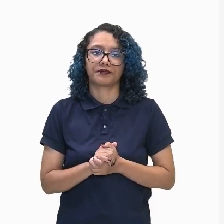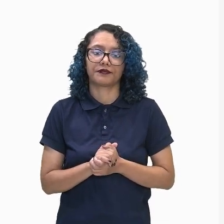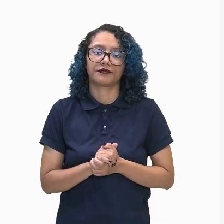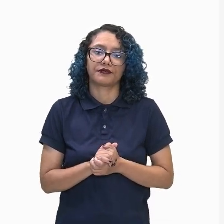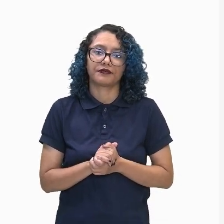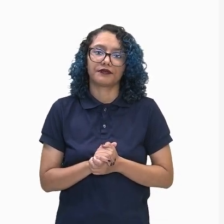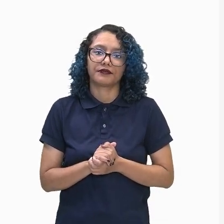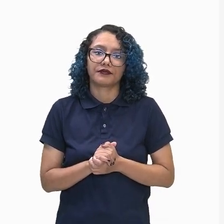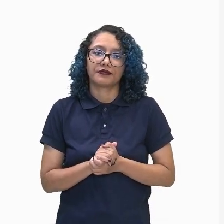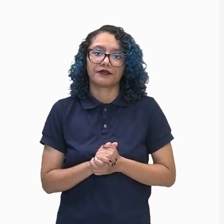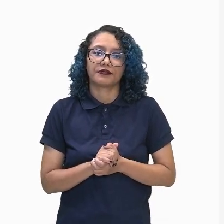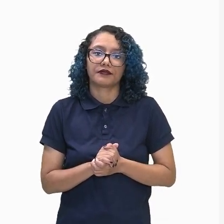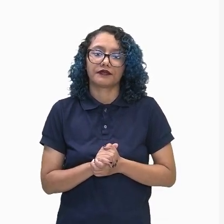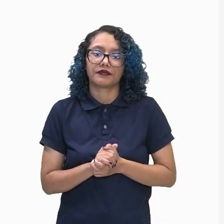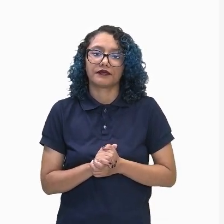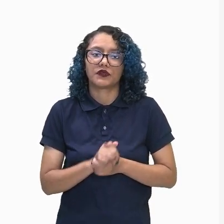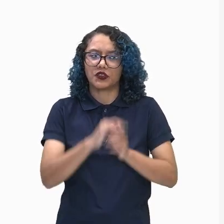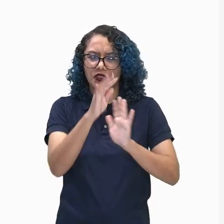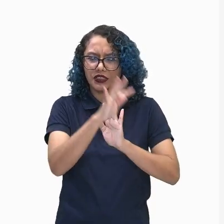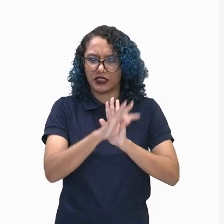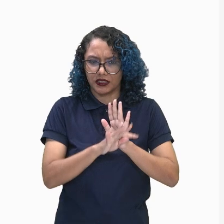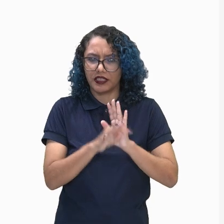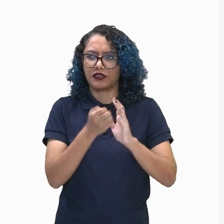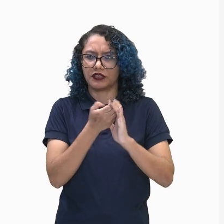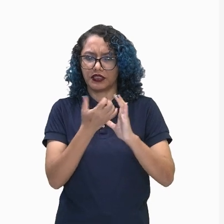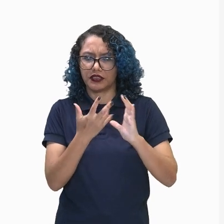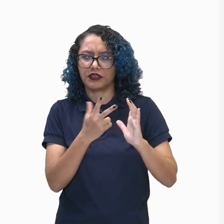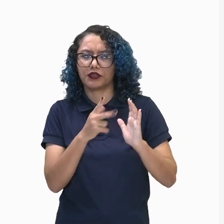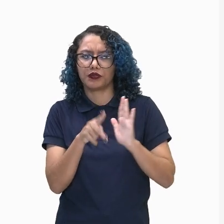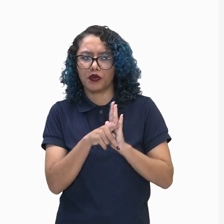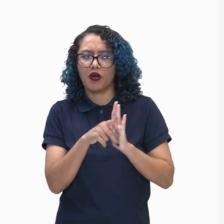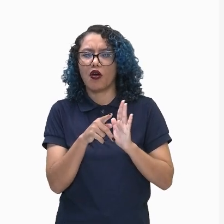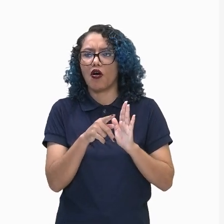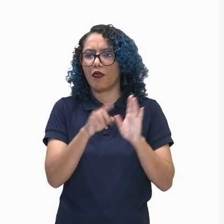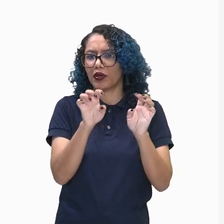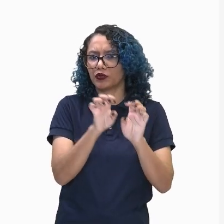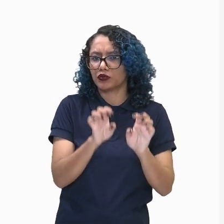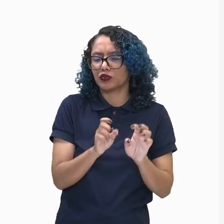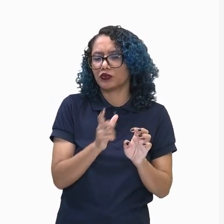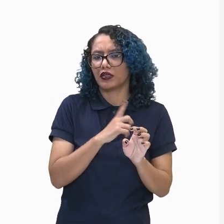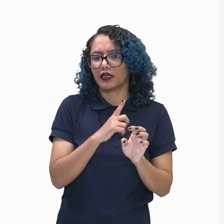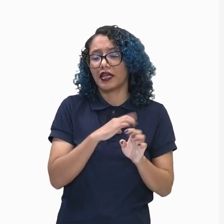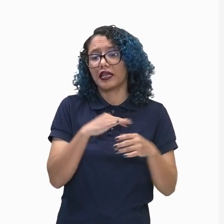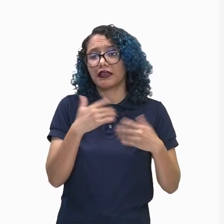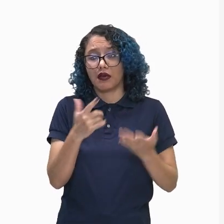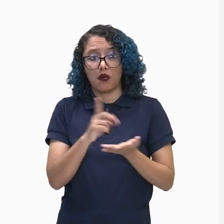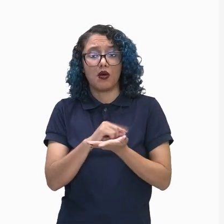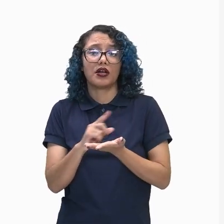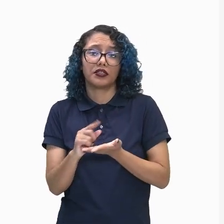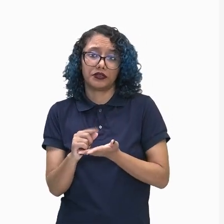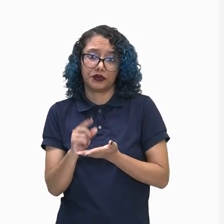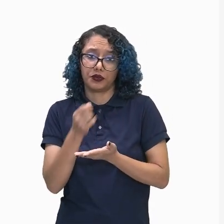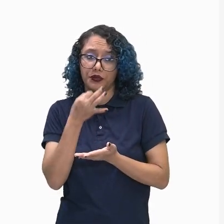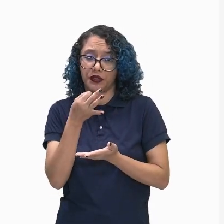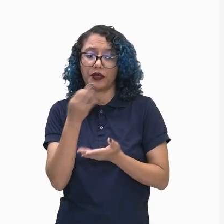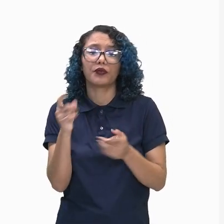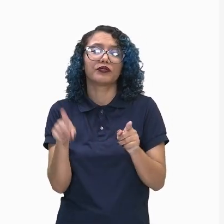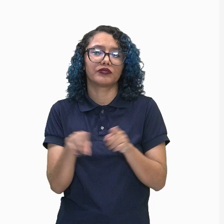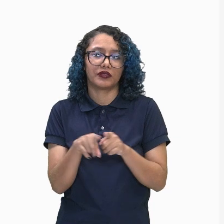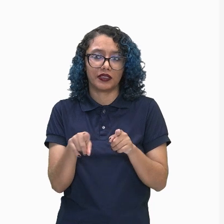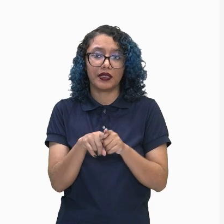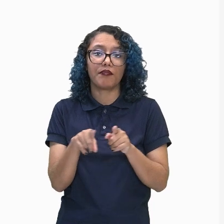têm característica e têm também a sua estrutura, o artigo de opinião, com certeza, também